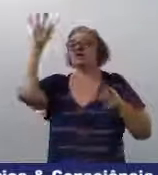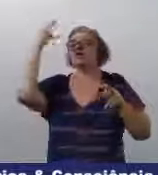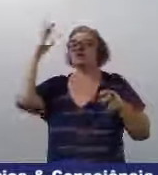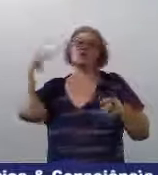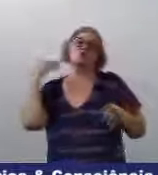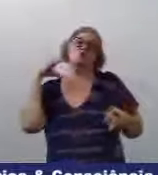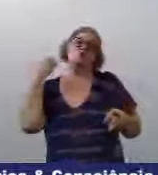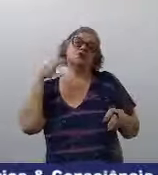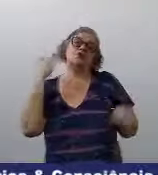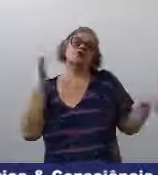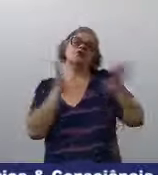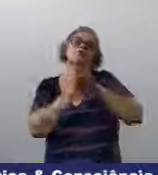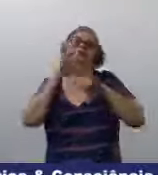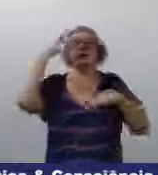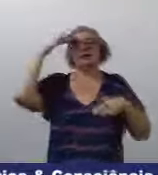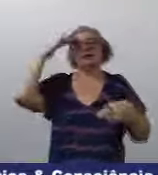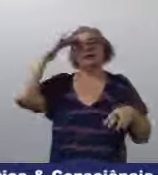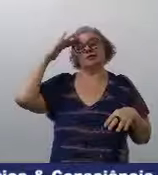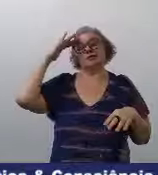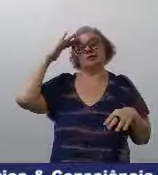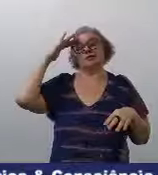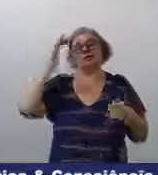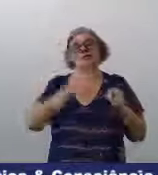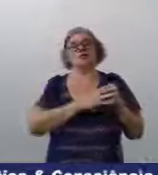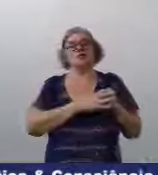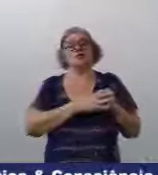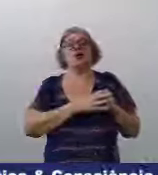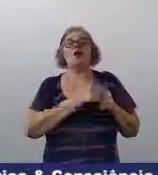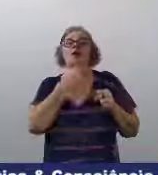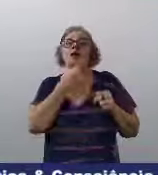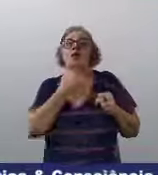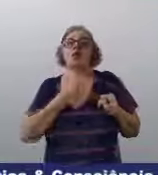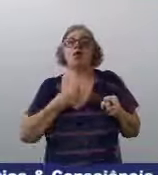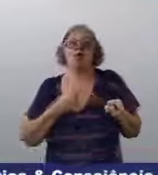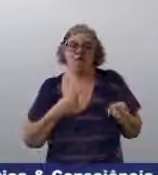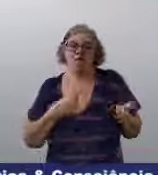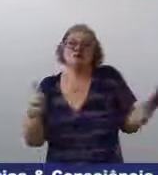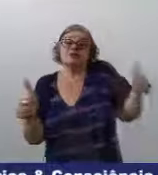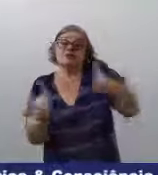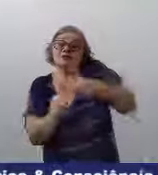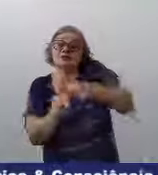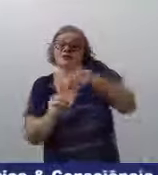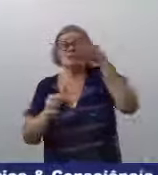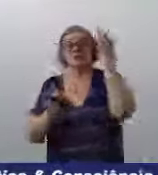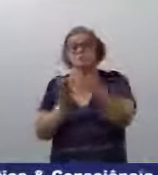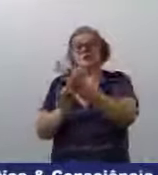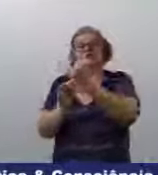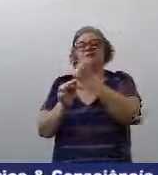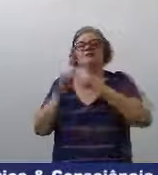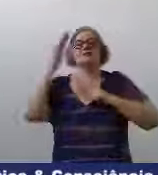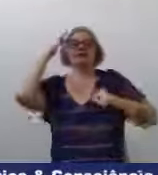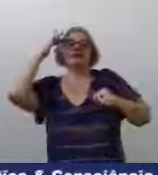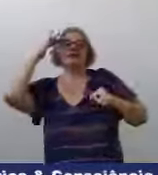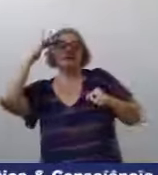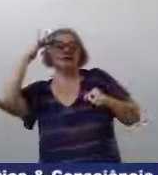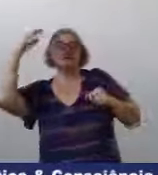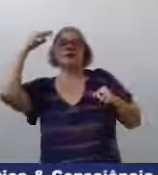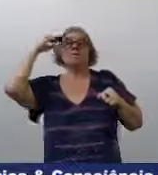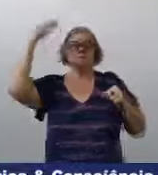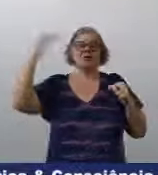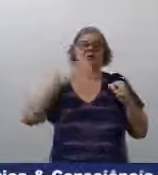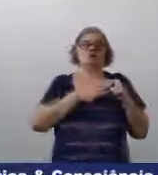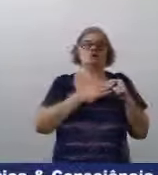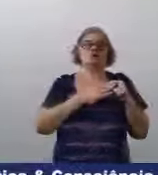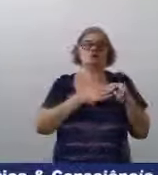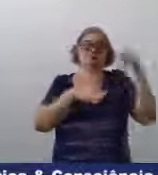verdadeira filosofia da ciência. E foi para entender isso, diz Einstein, eu me aproximei da física para entender um pouco